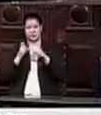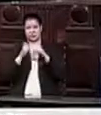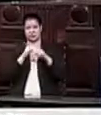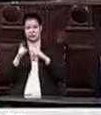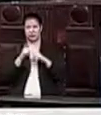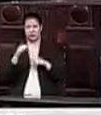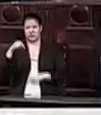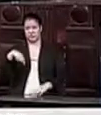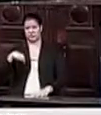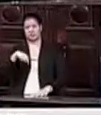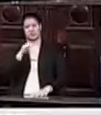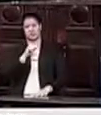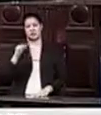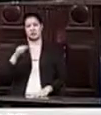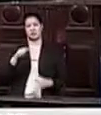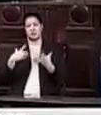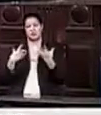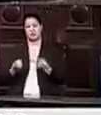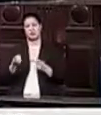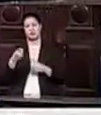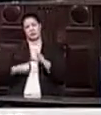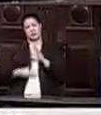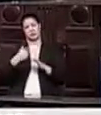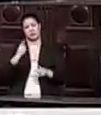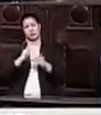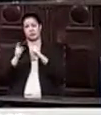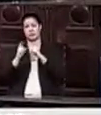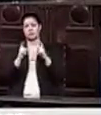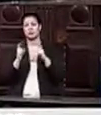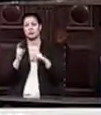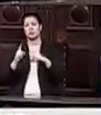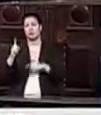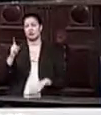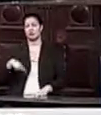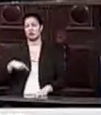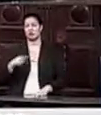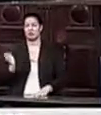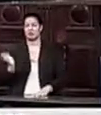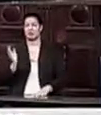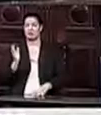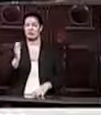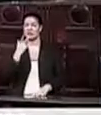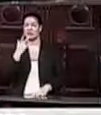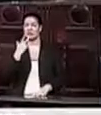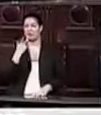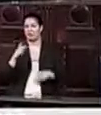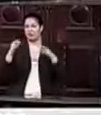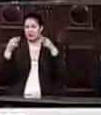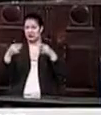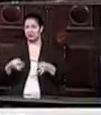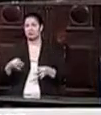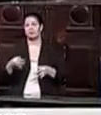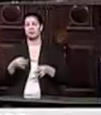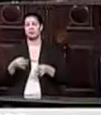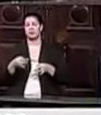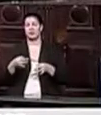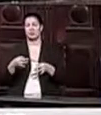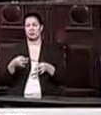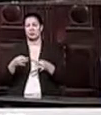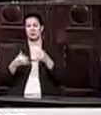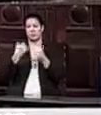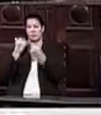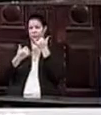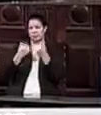essa semana e aprovar em segunda discussão, que foi aquele que trata exatamente do paintball e do